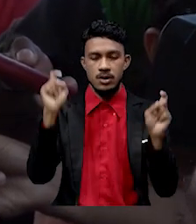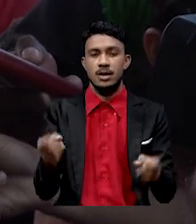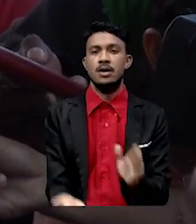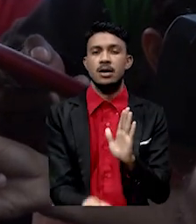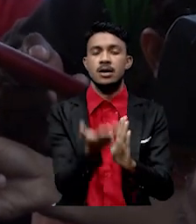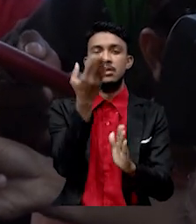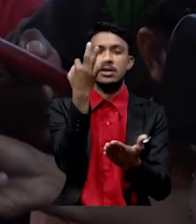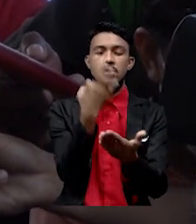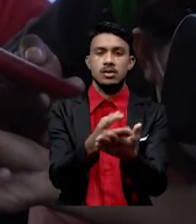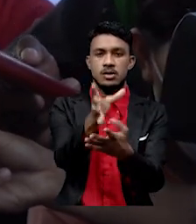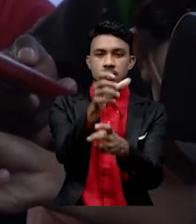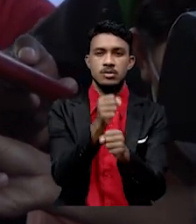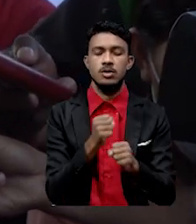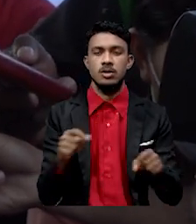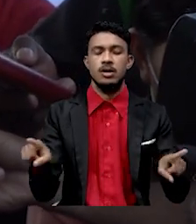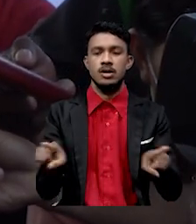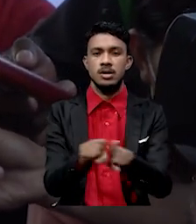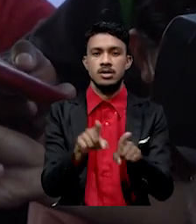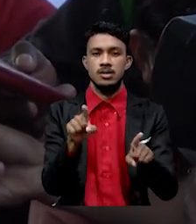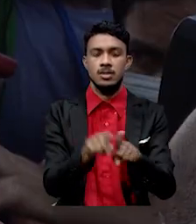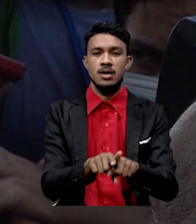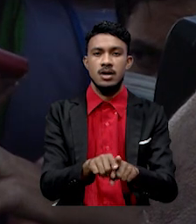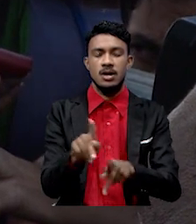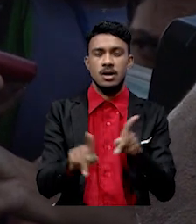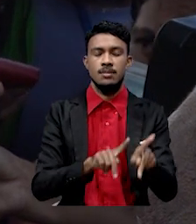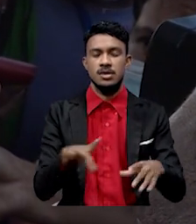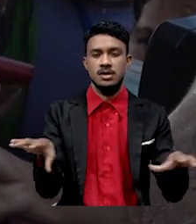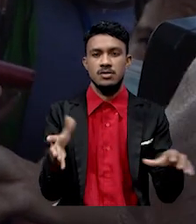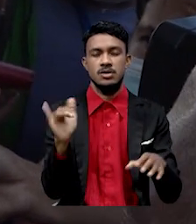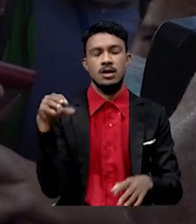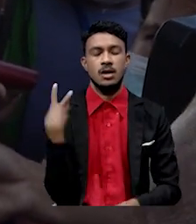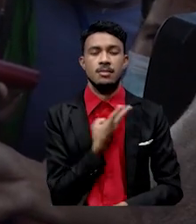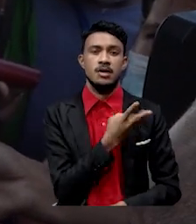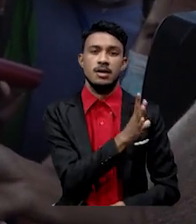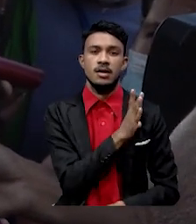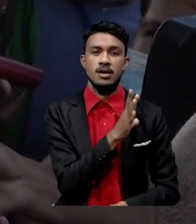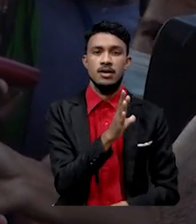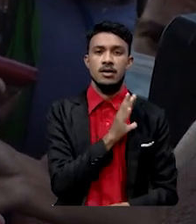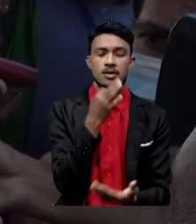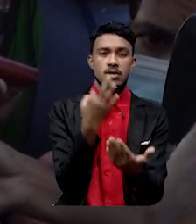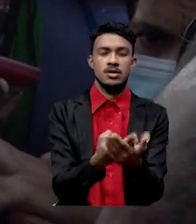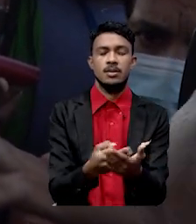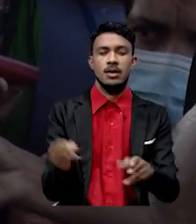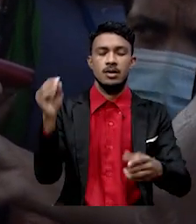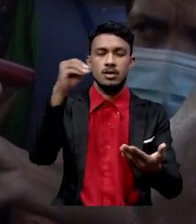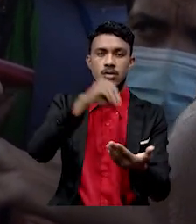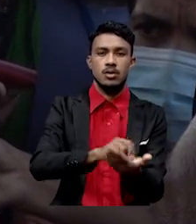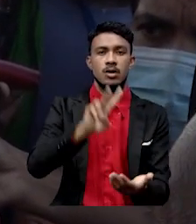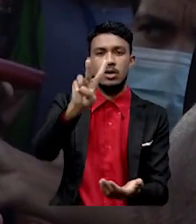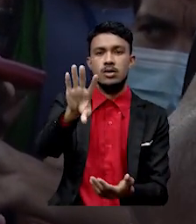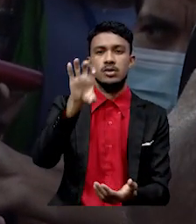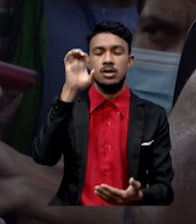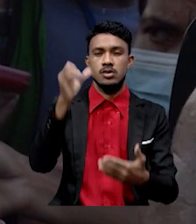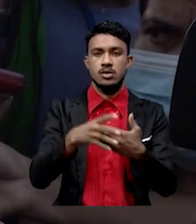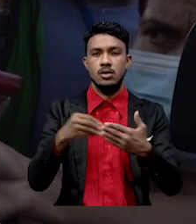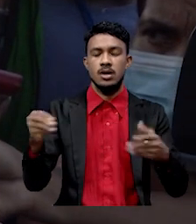base ba condição ka Moris dia trabalhador sira todo ami espera kata salário mínimo ne bele to $200 $200 ne